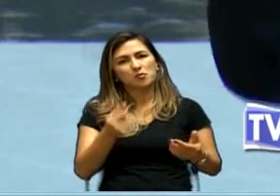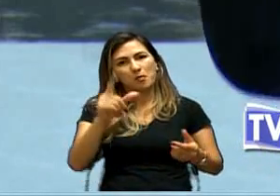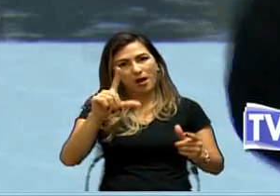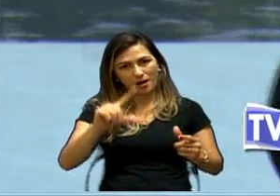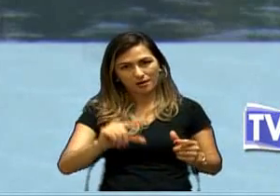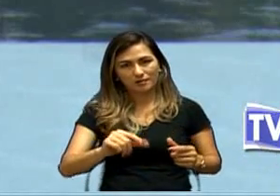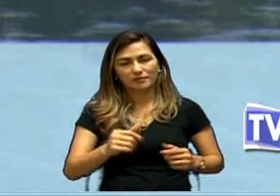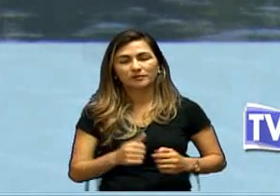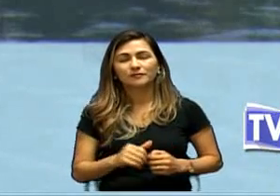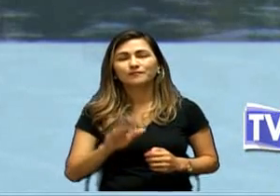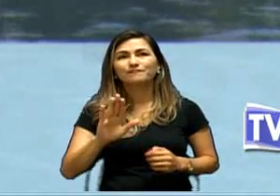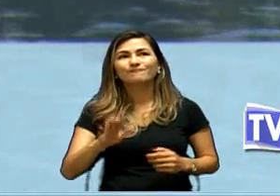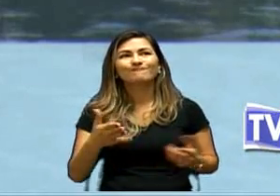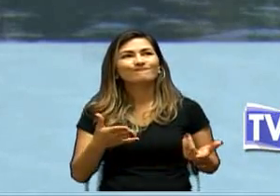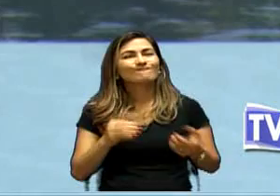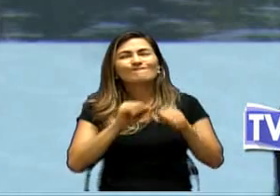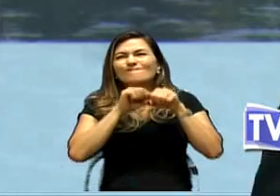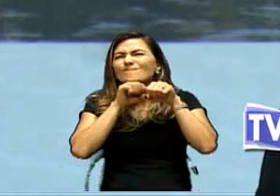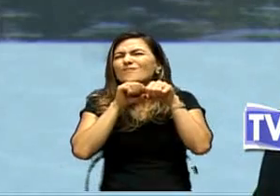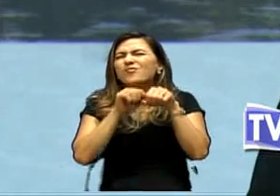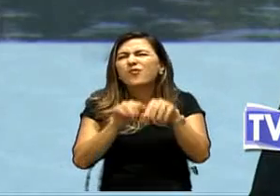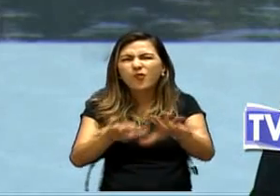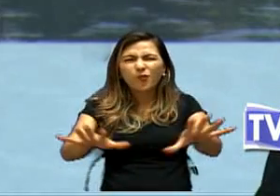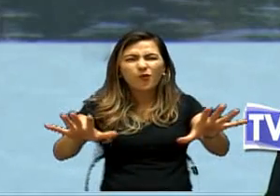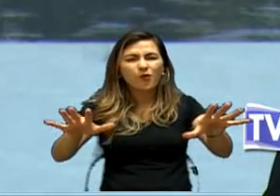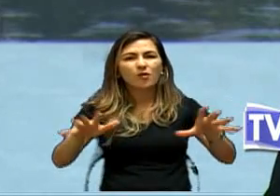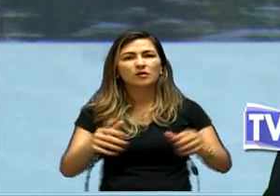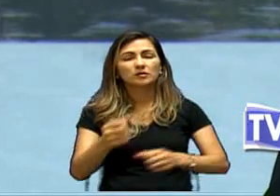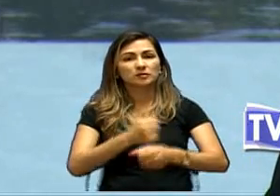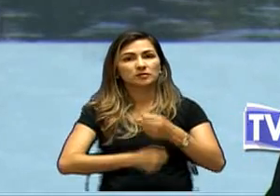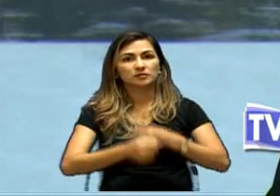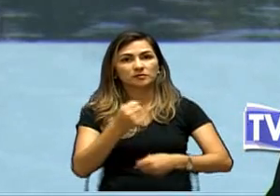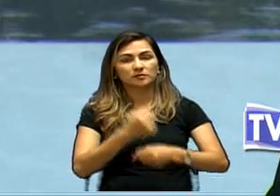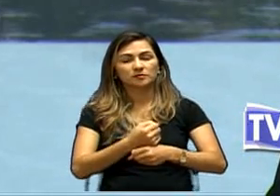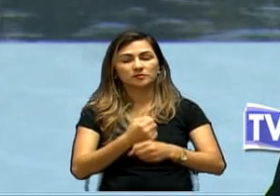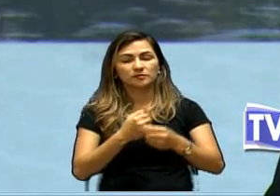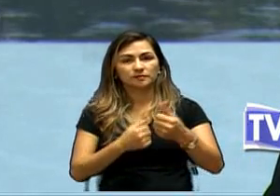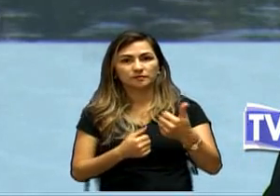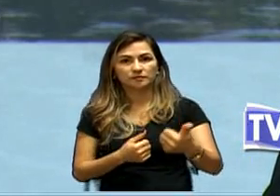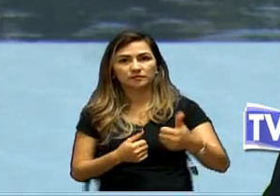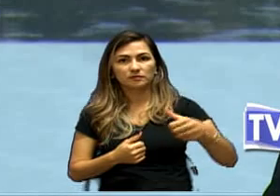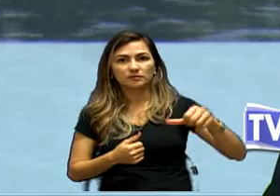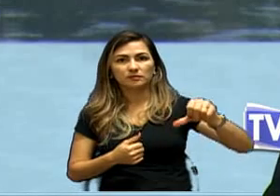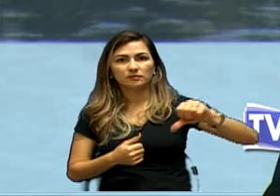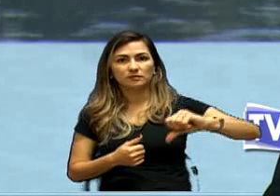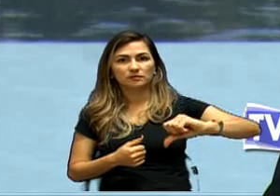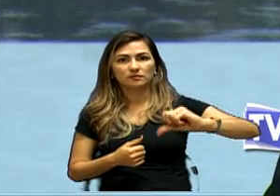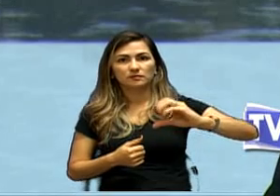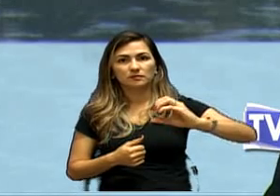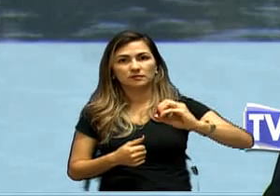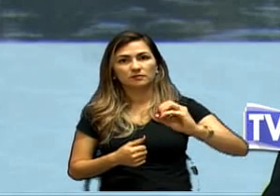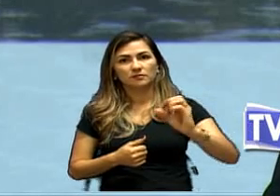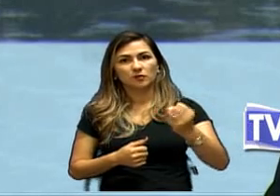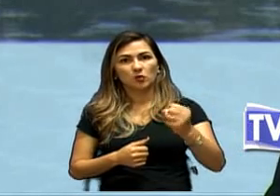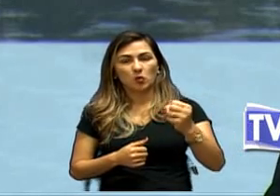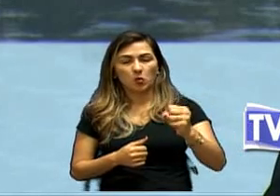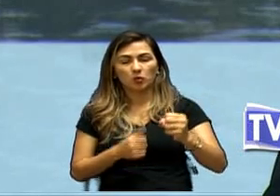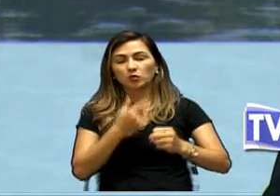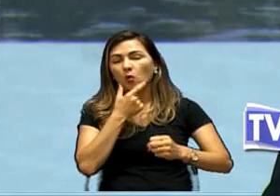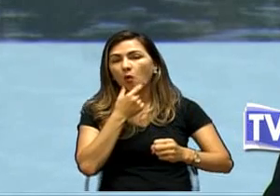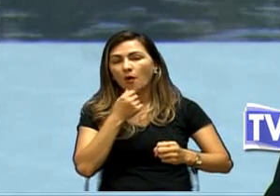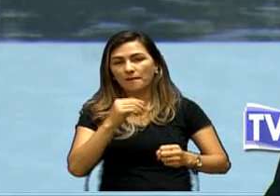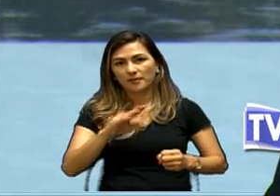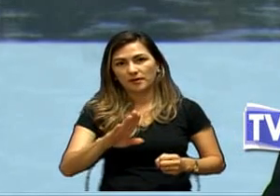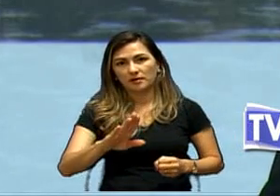consumo tão desenfreado, o plástico foi criado em 1908, se não me engano, por um pesquisador belga. Daí, a partir daí,